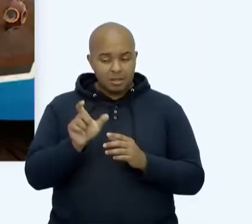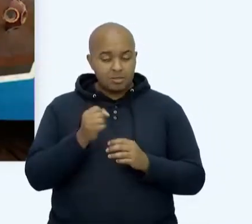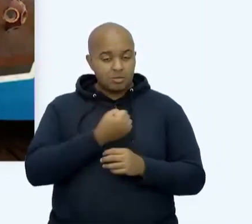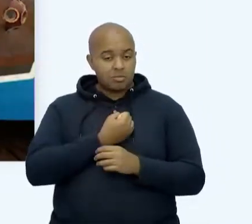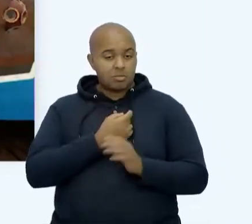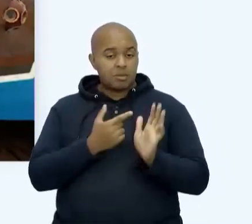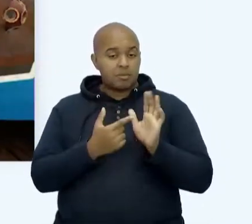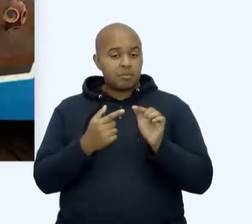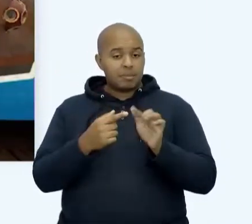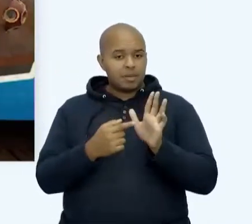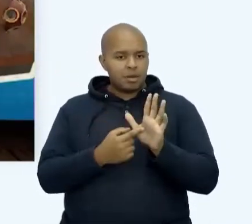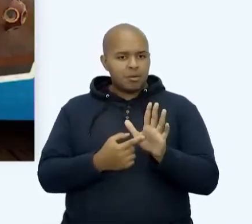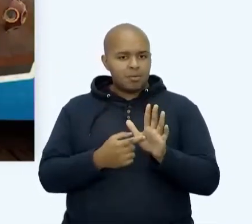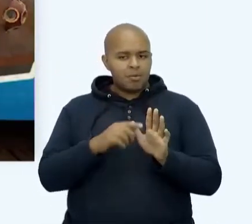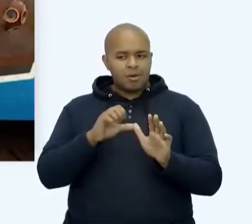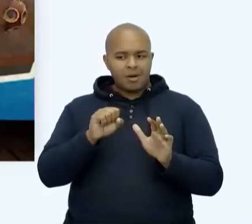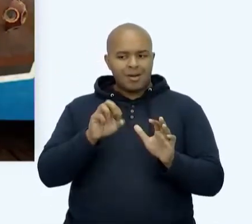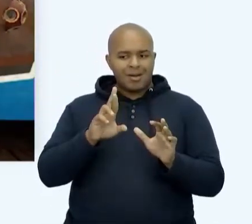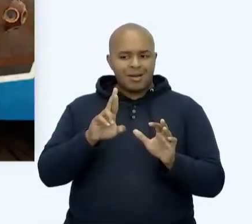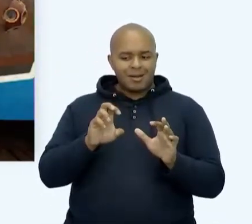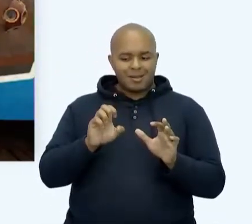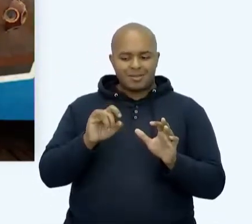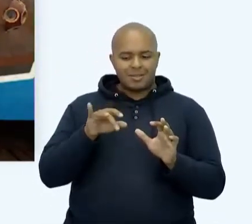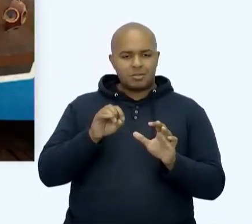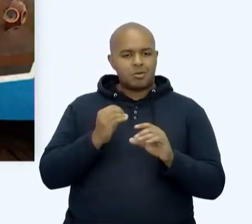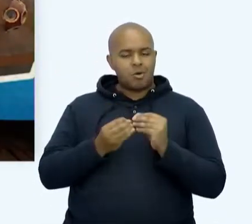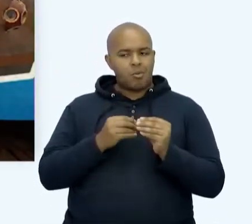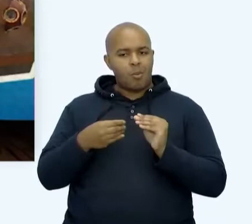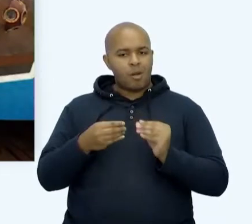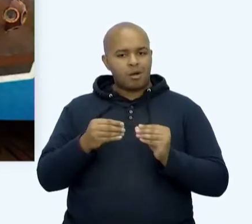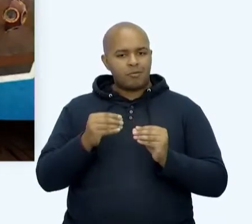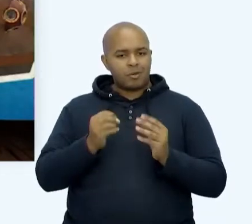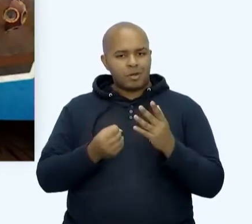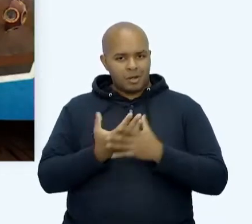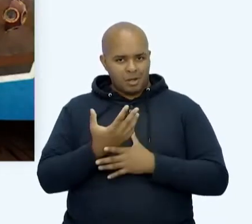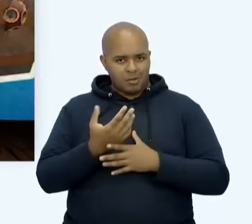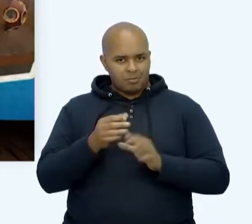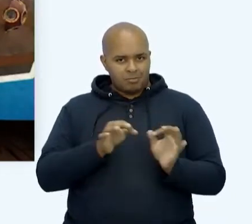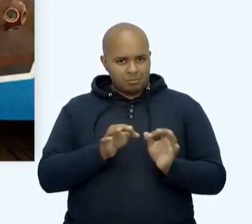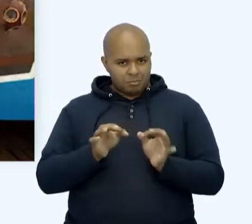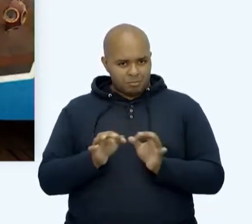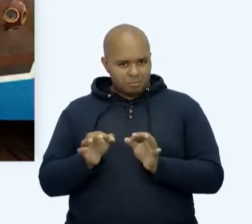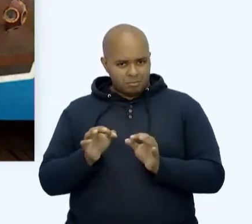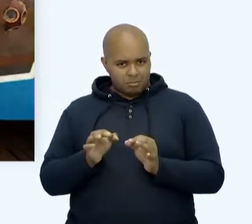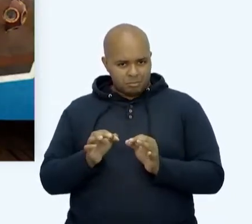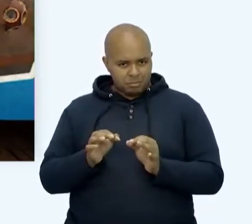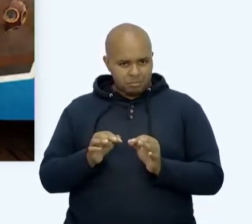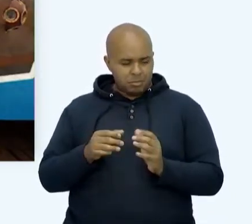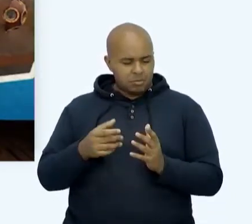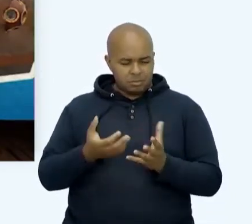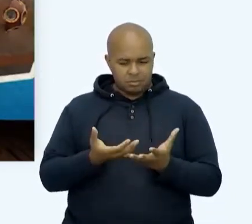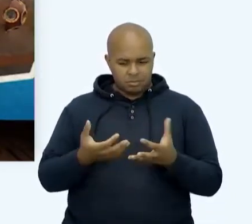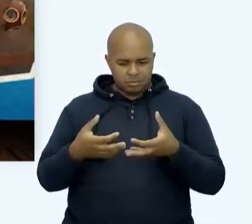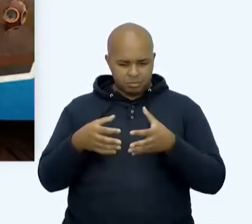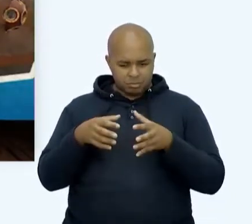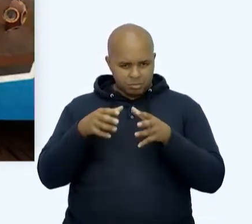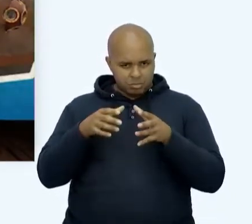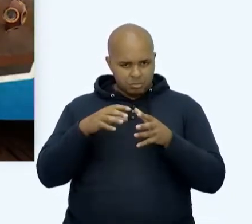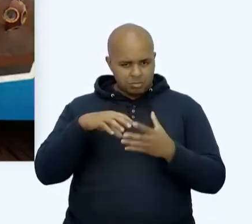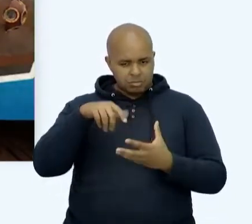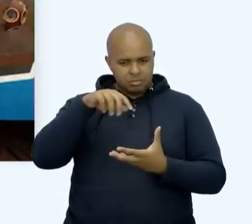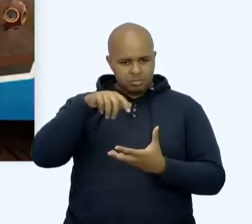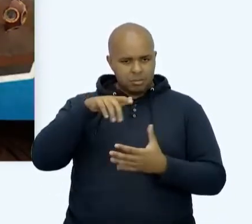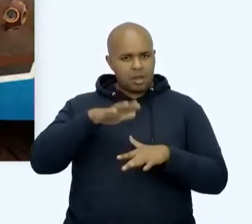número representa a resina a partir da qual o plástico foi fabricado. No caso de potes e garrafas, este